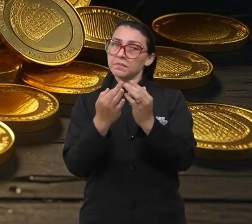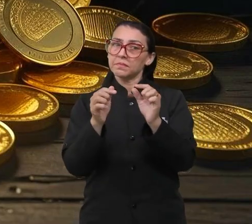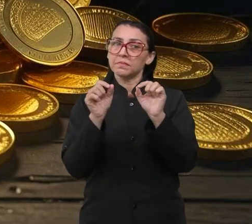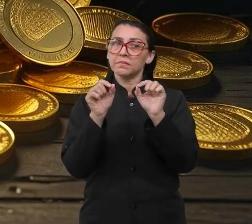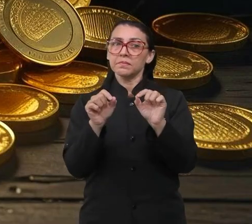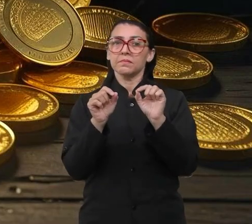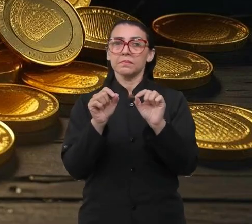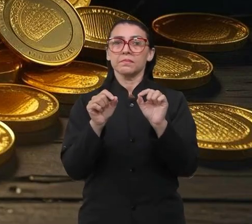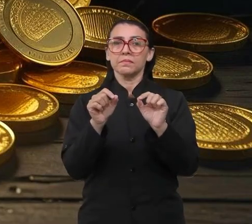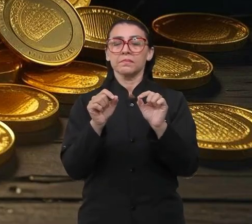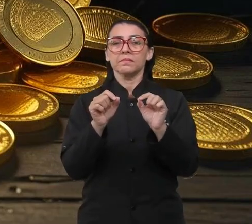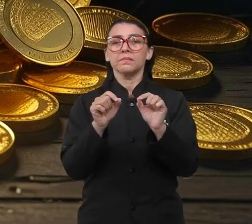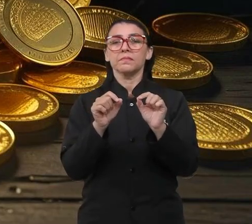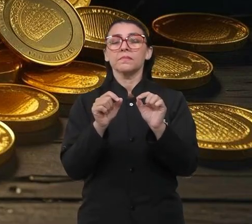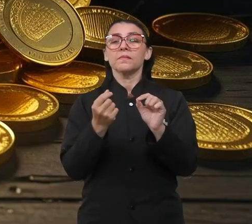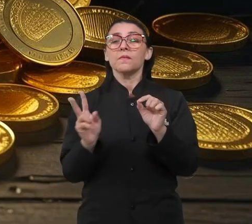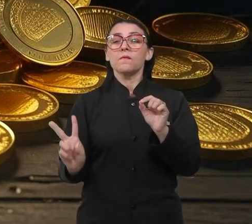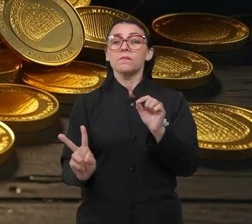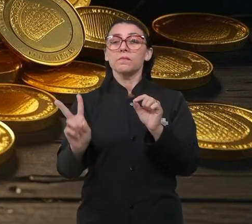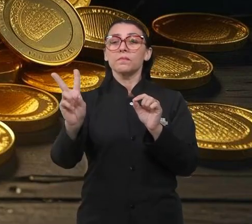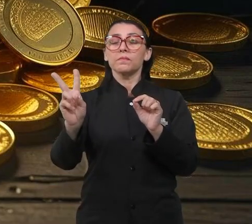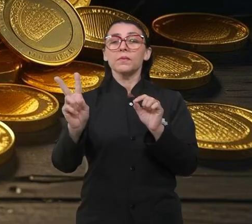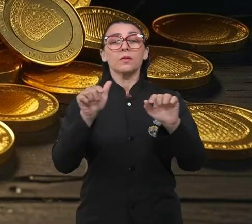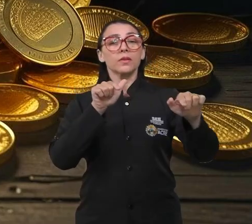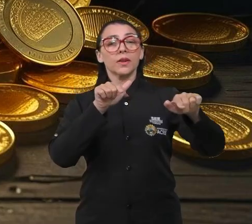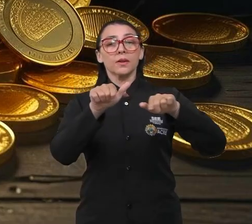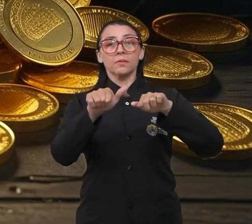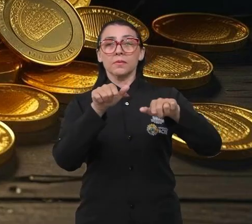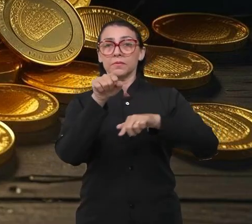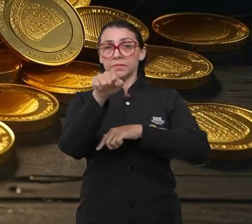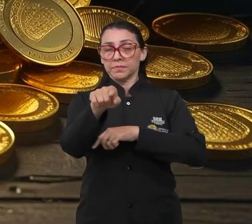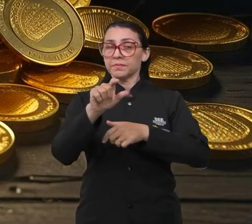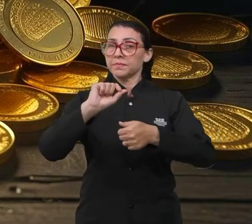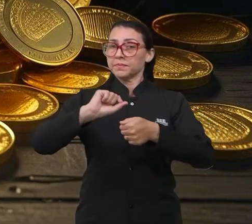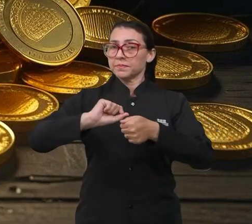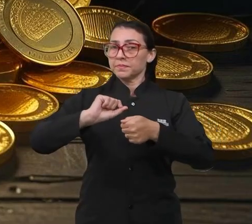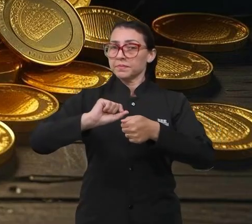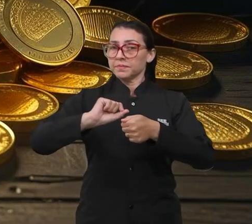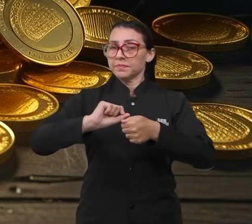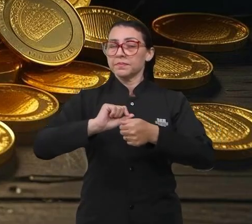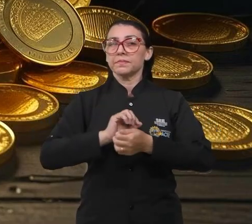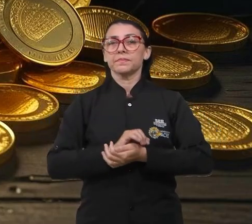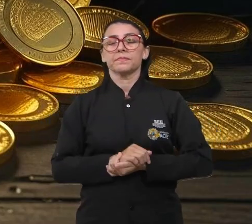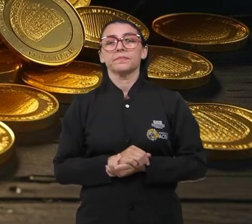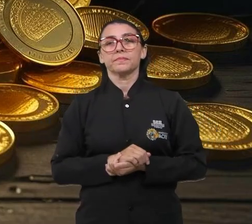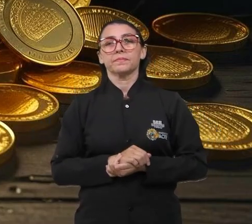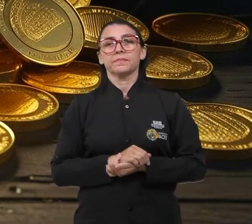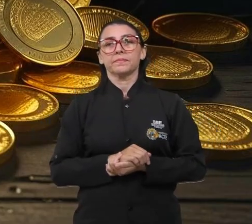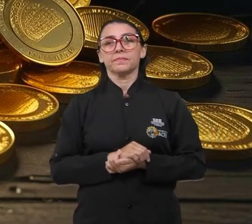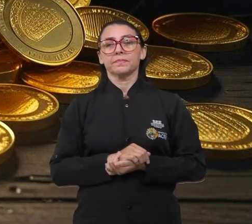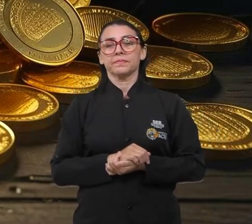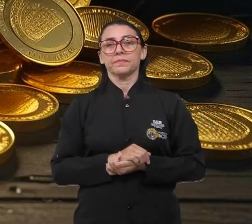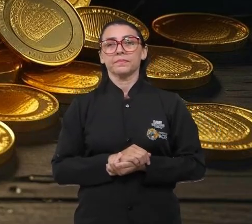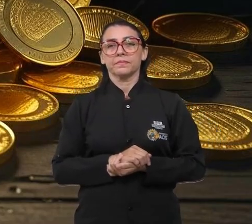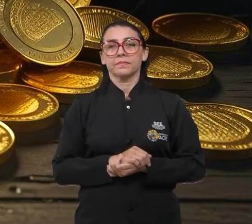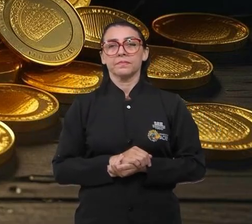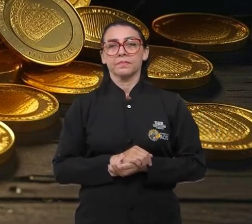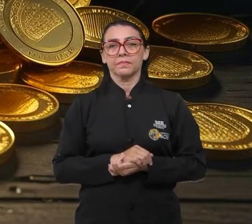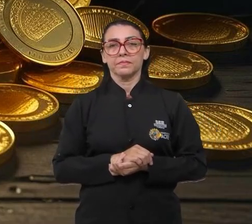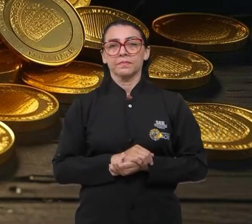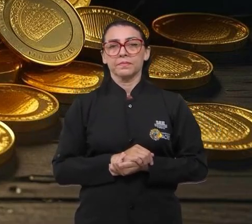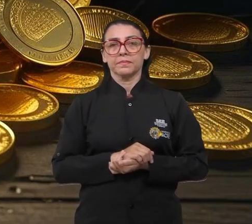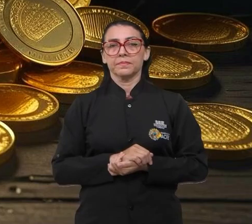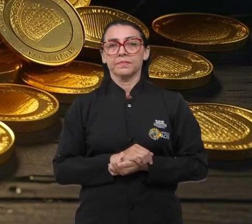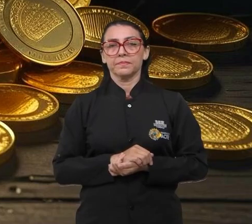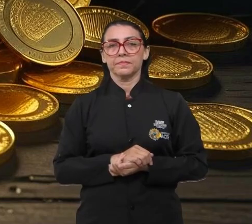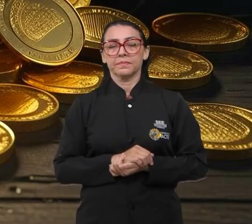Vai ser o valor recebido pelo trabalho que você desenvolveu ali ao longo de determinado